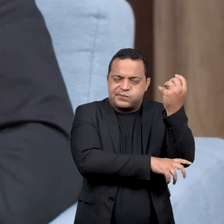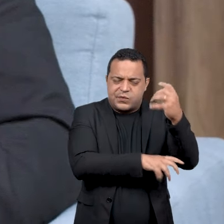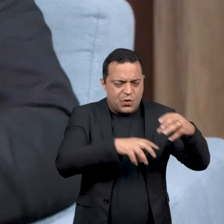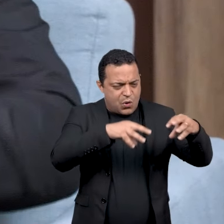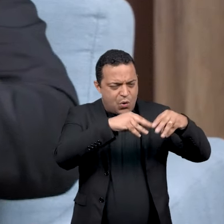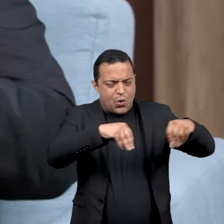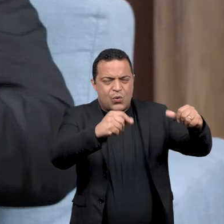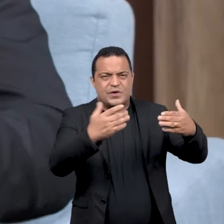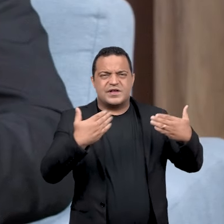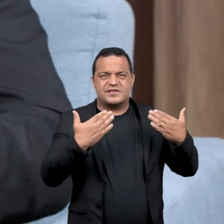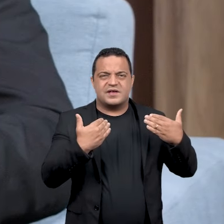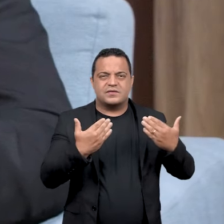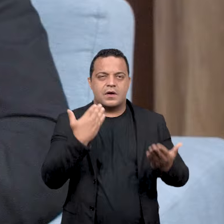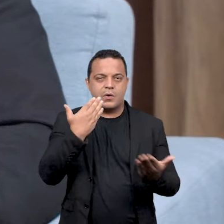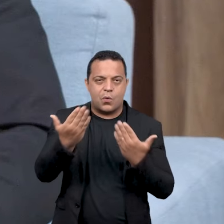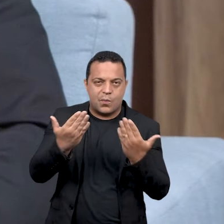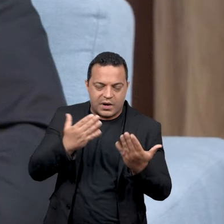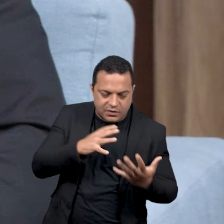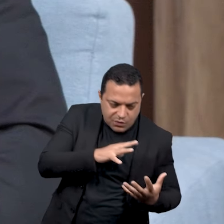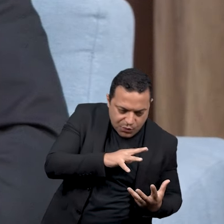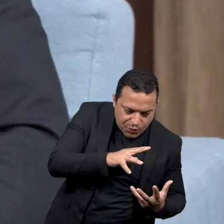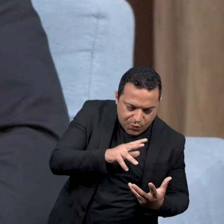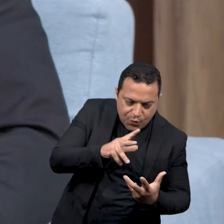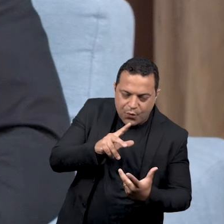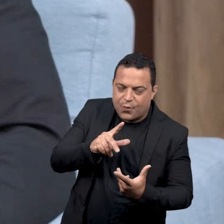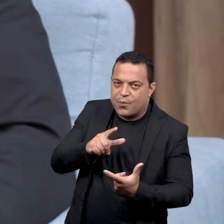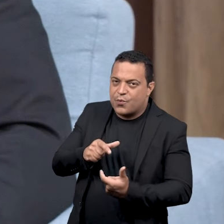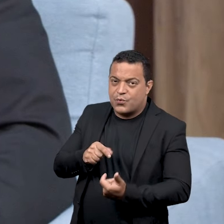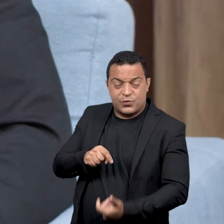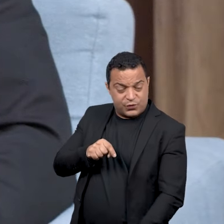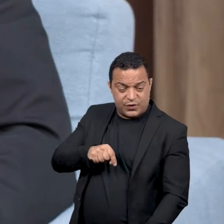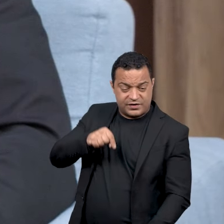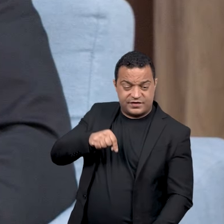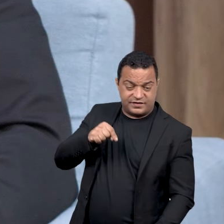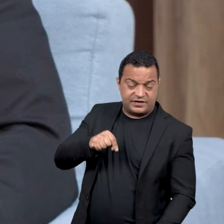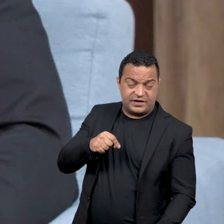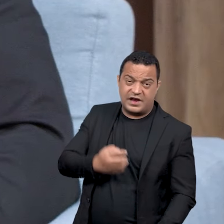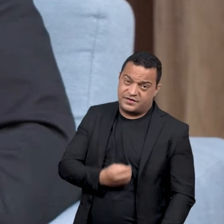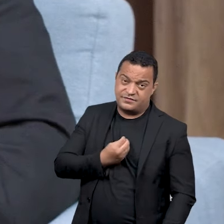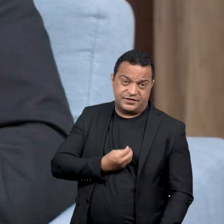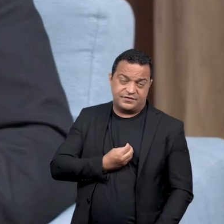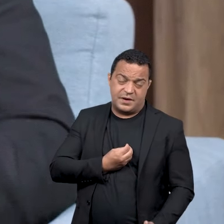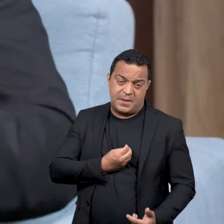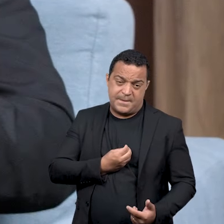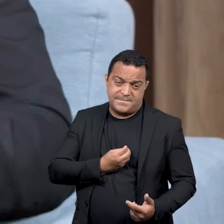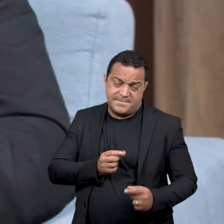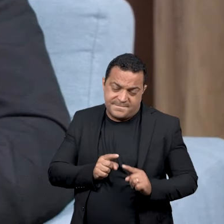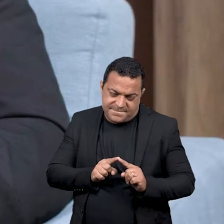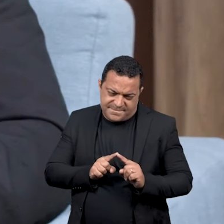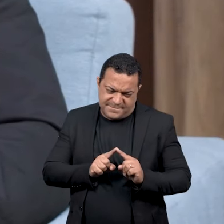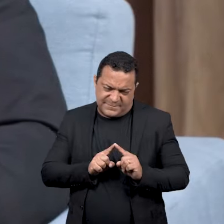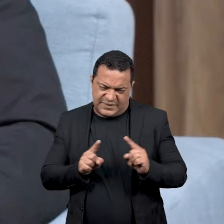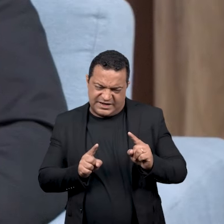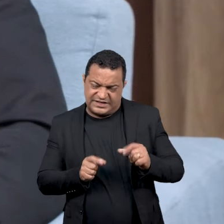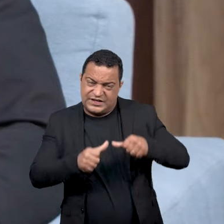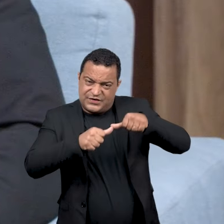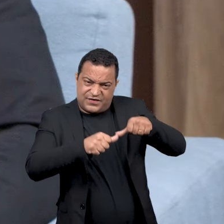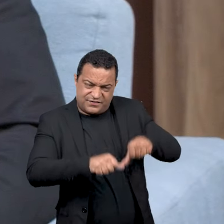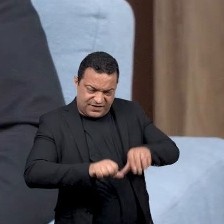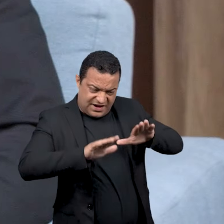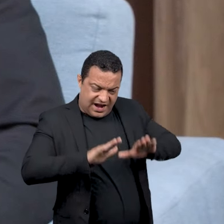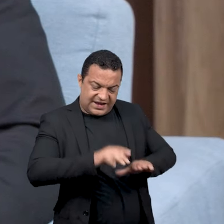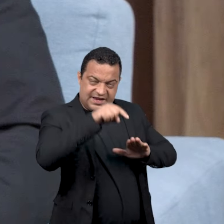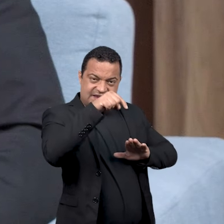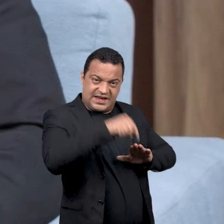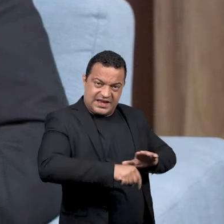O deserto está aí e certamente nós estamos passando por ele, mas